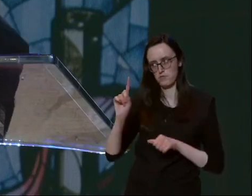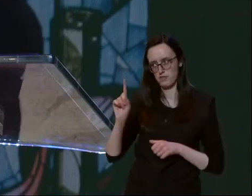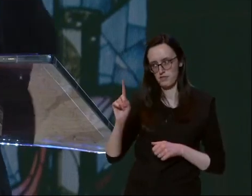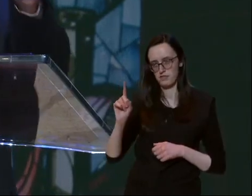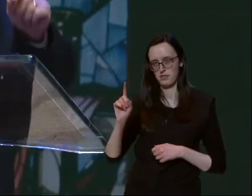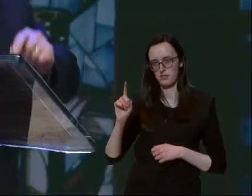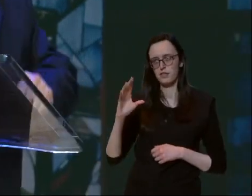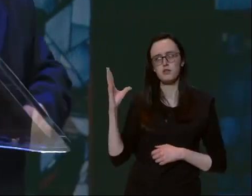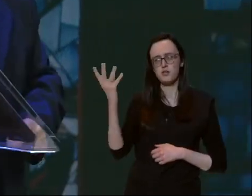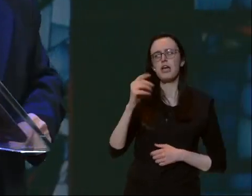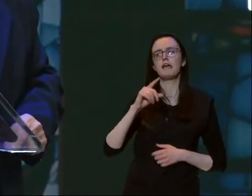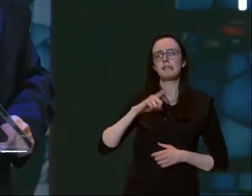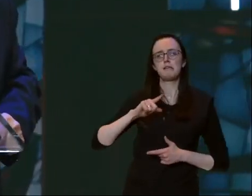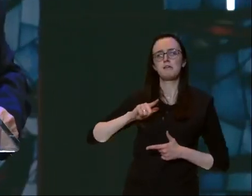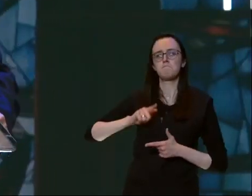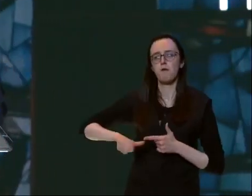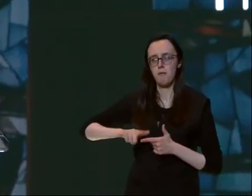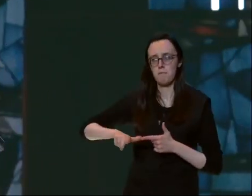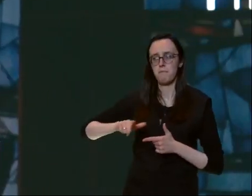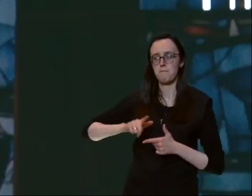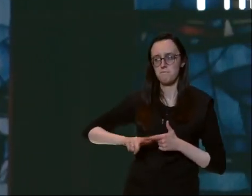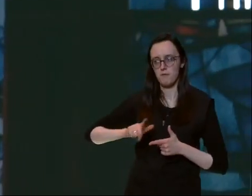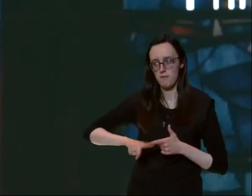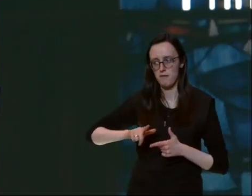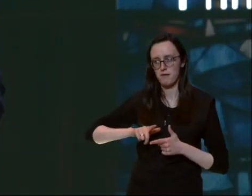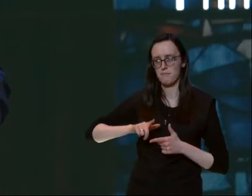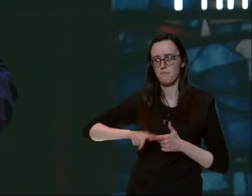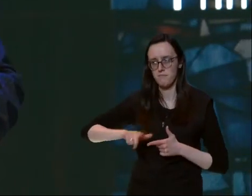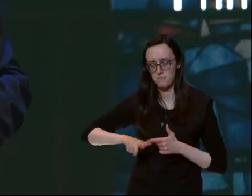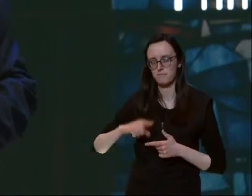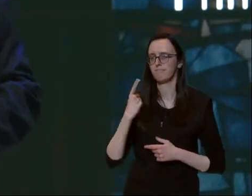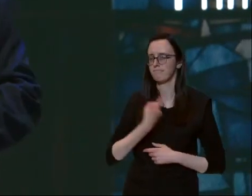Quem não tem um porém na sua vida?